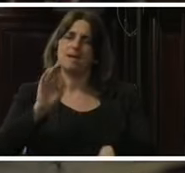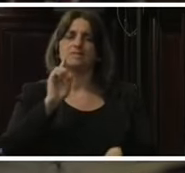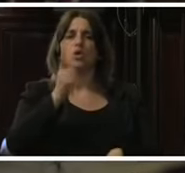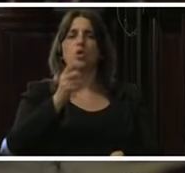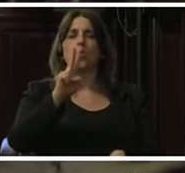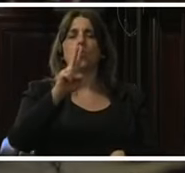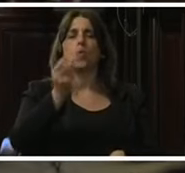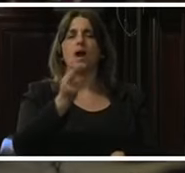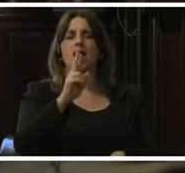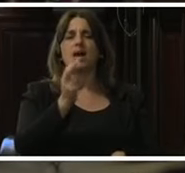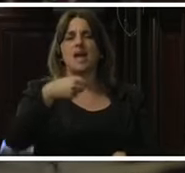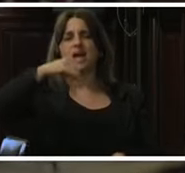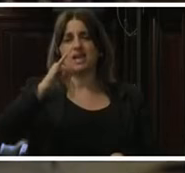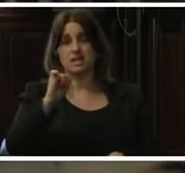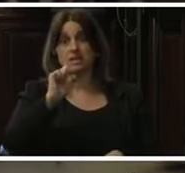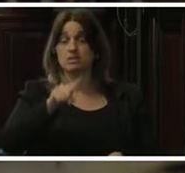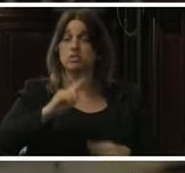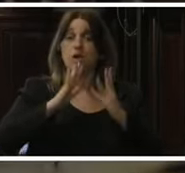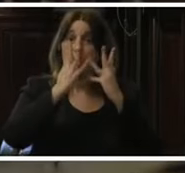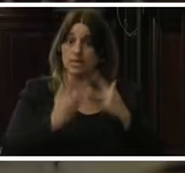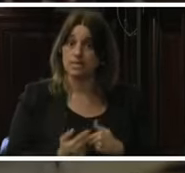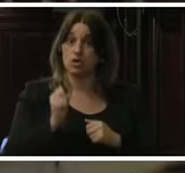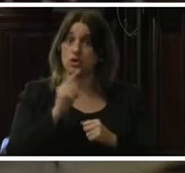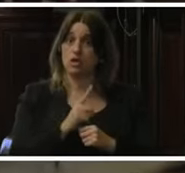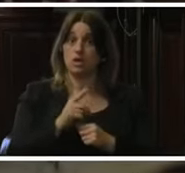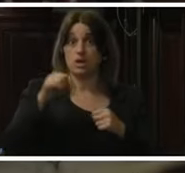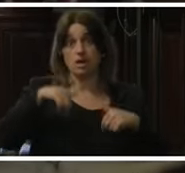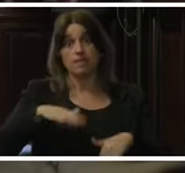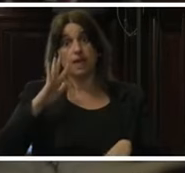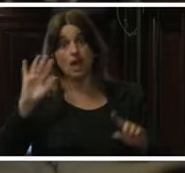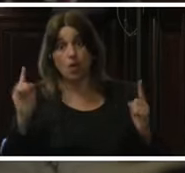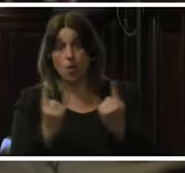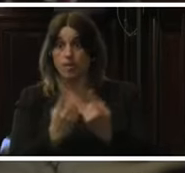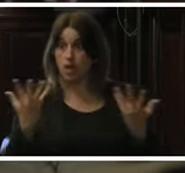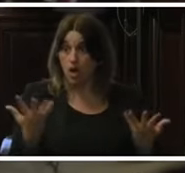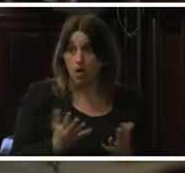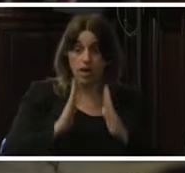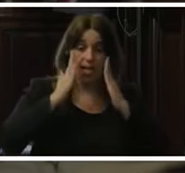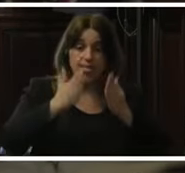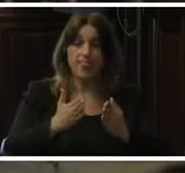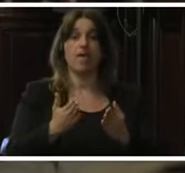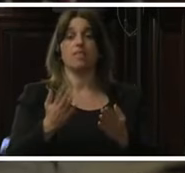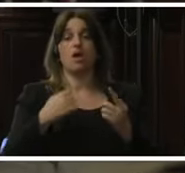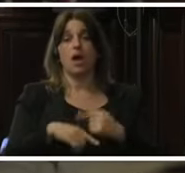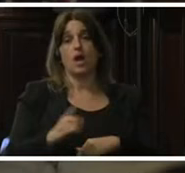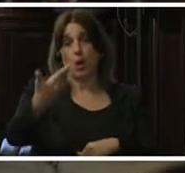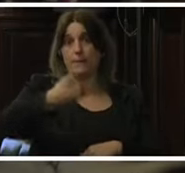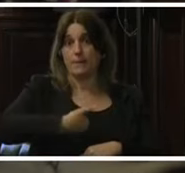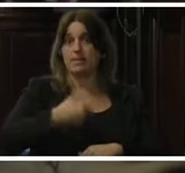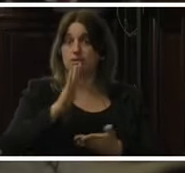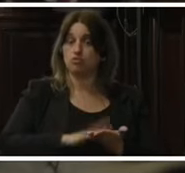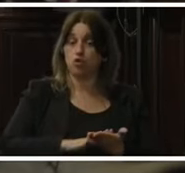organizações signatárias nesta audiência atendendo ao apelo dos povos indígenas no brasil